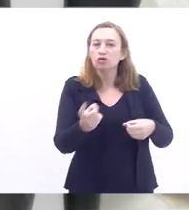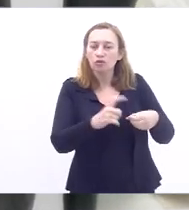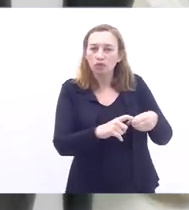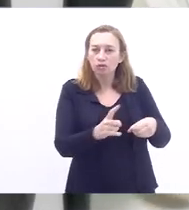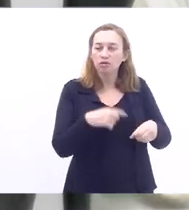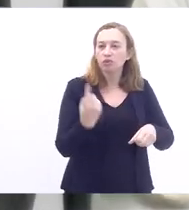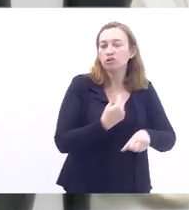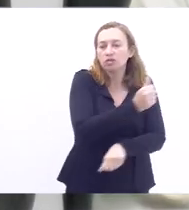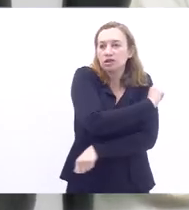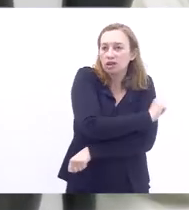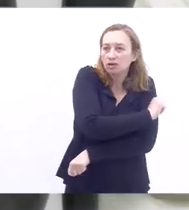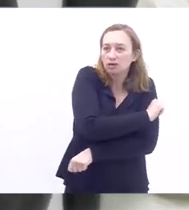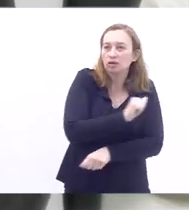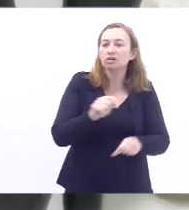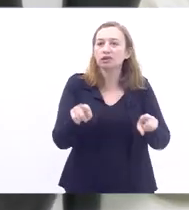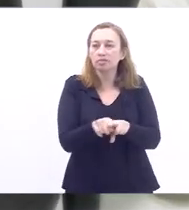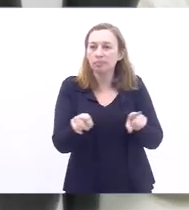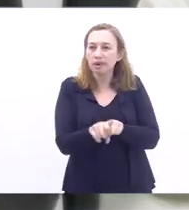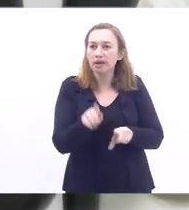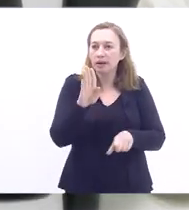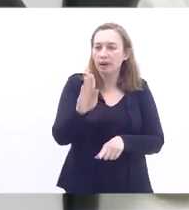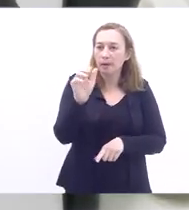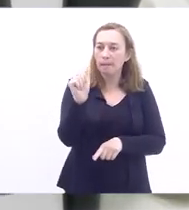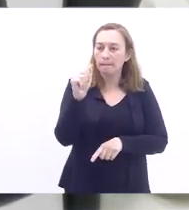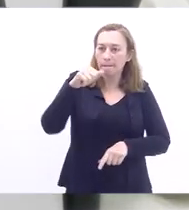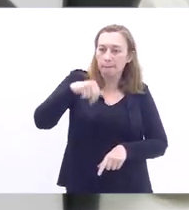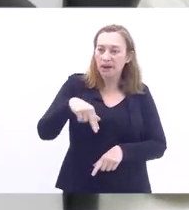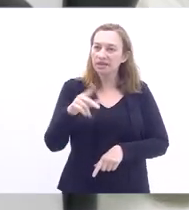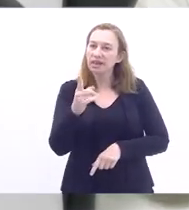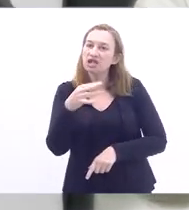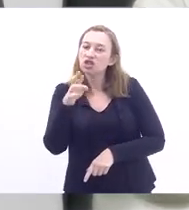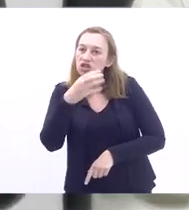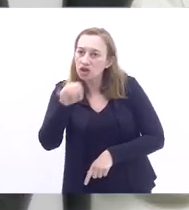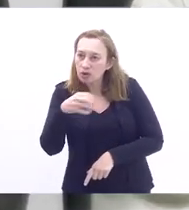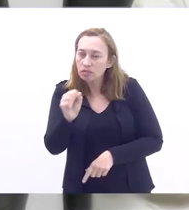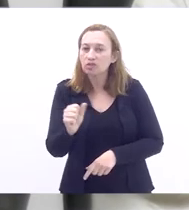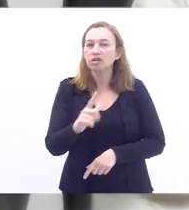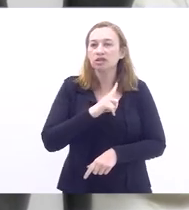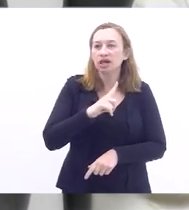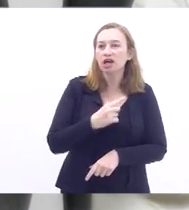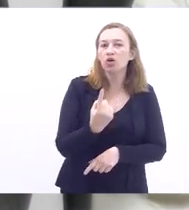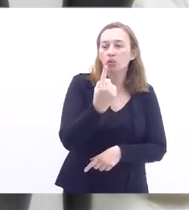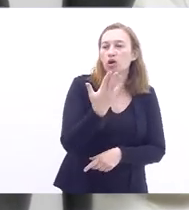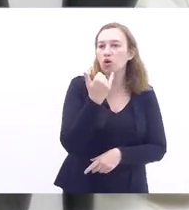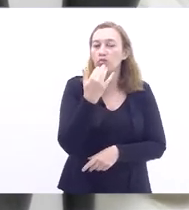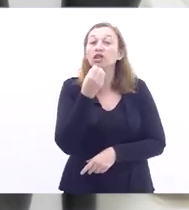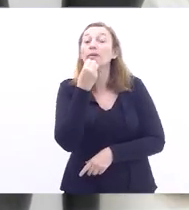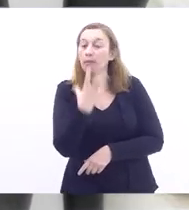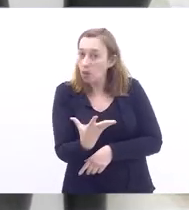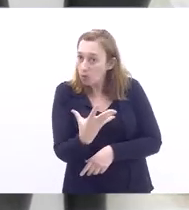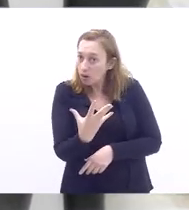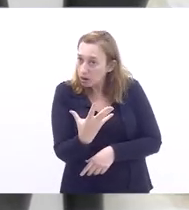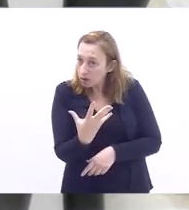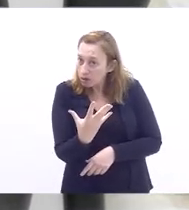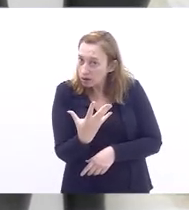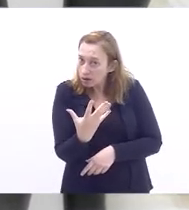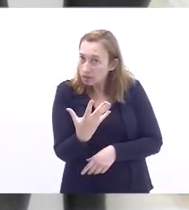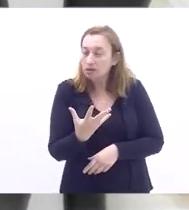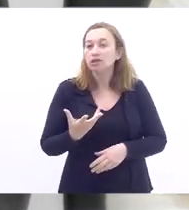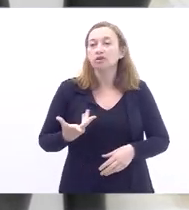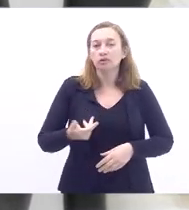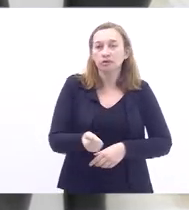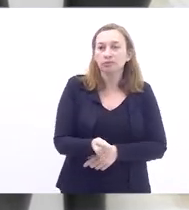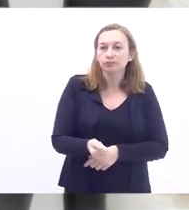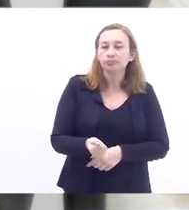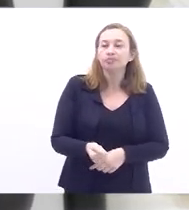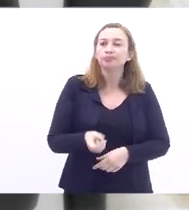o edital do Bandejão finalmente chegar para que tinham uma alimentação muito boa liga-se a passagem e decente a nossa intuição